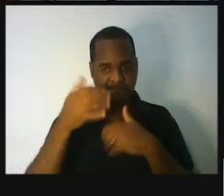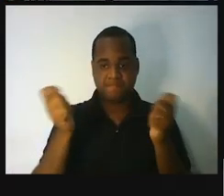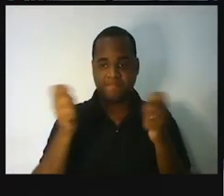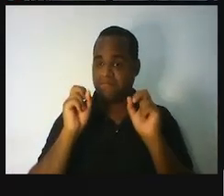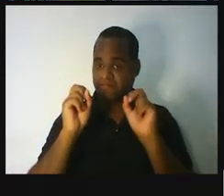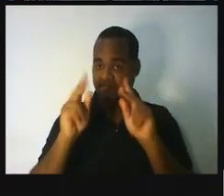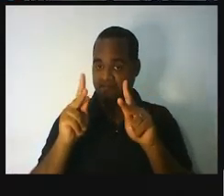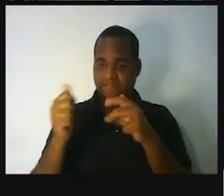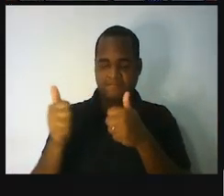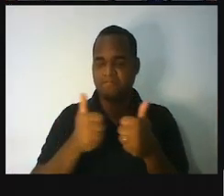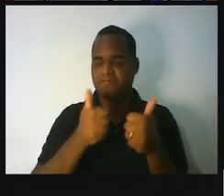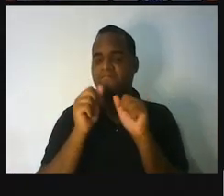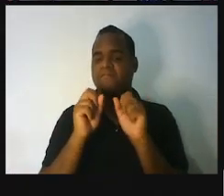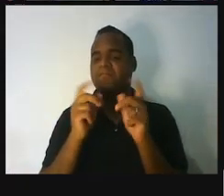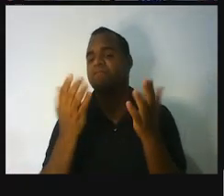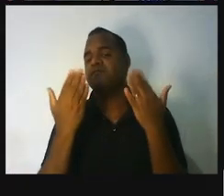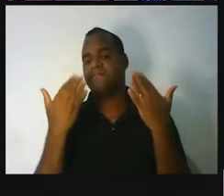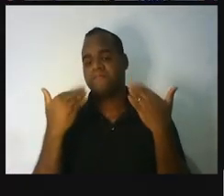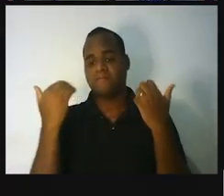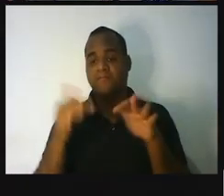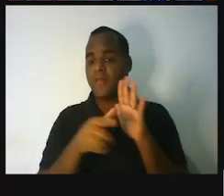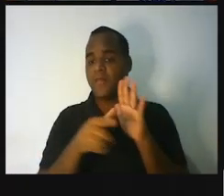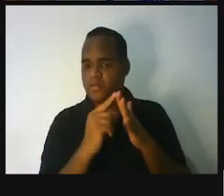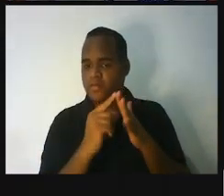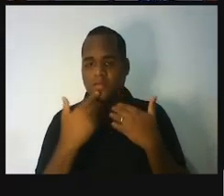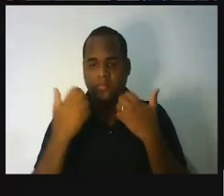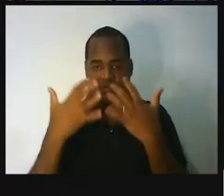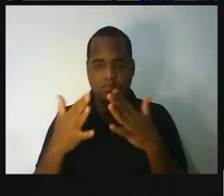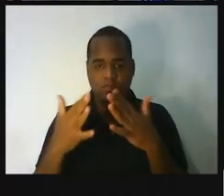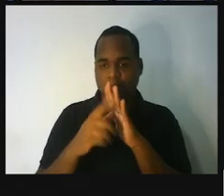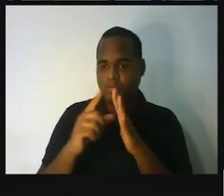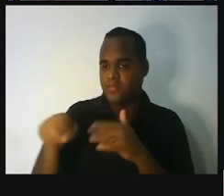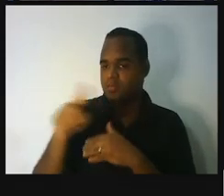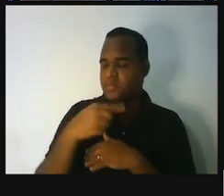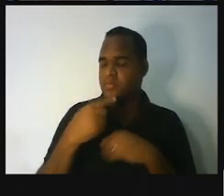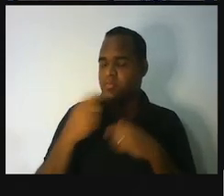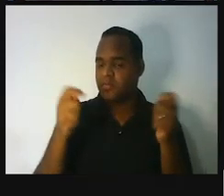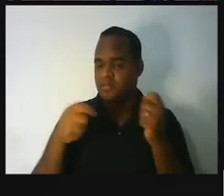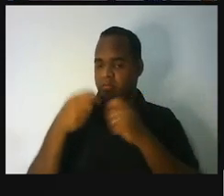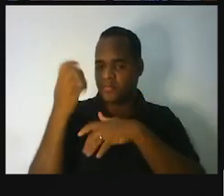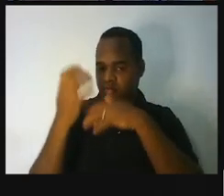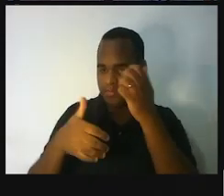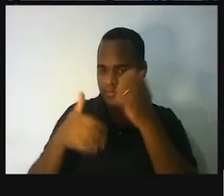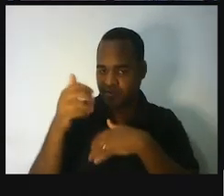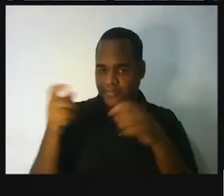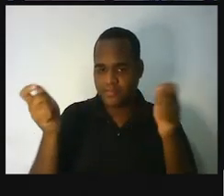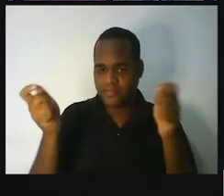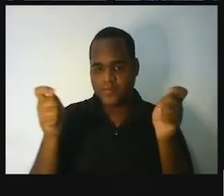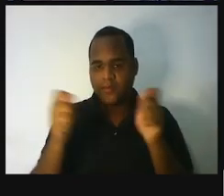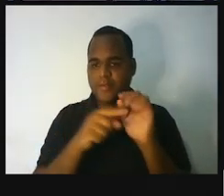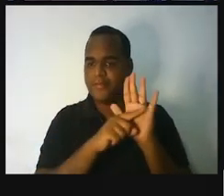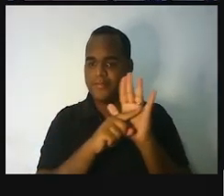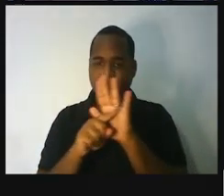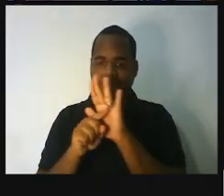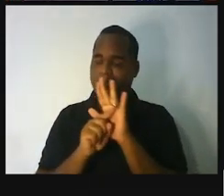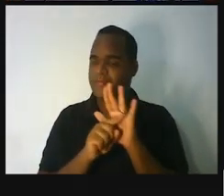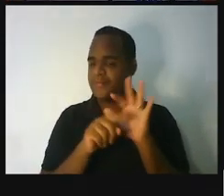lá! Bom, mas antes disso, antes de a gente começar com essa coisa de